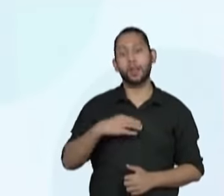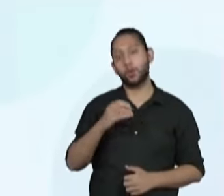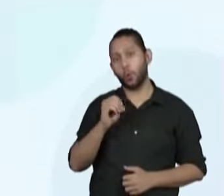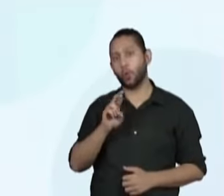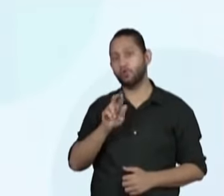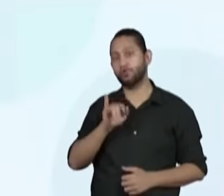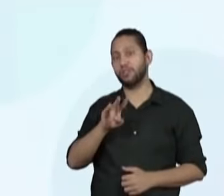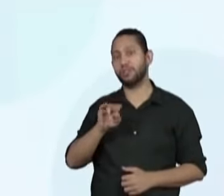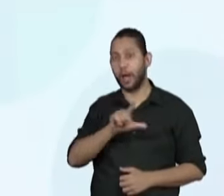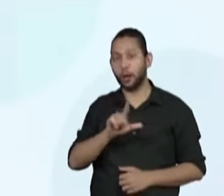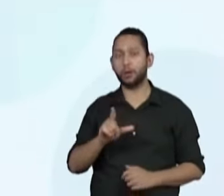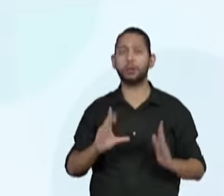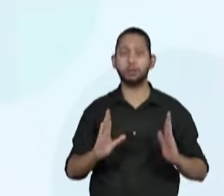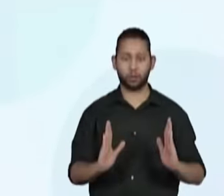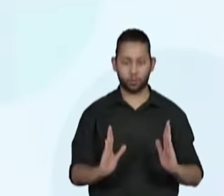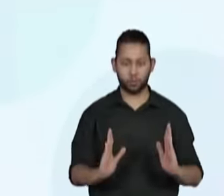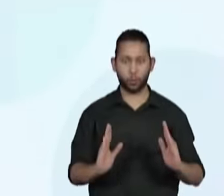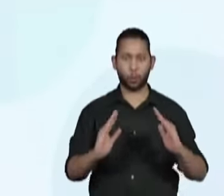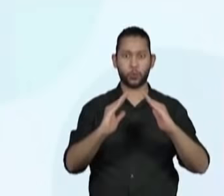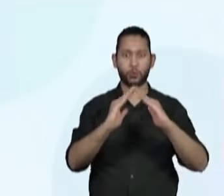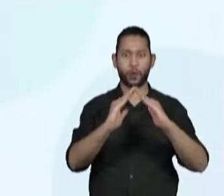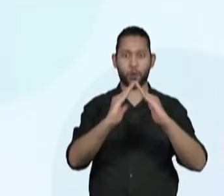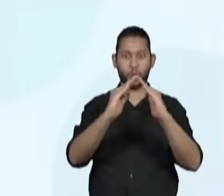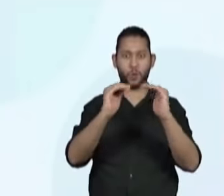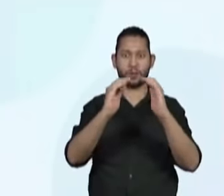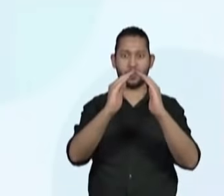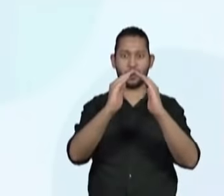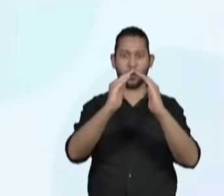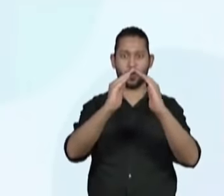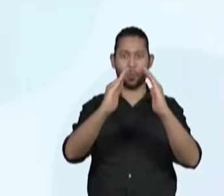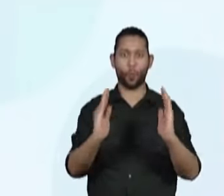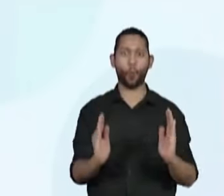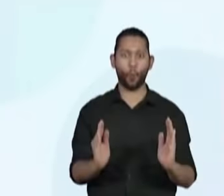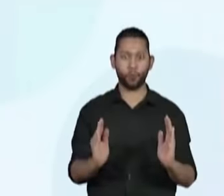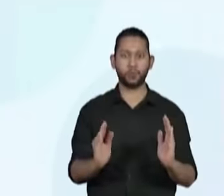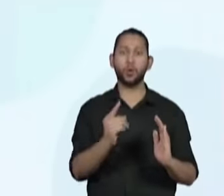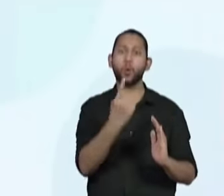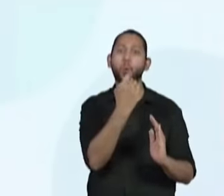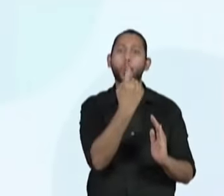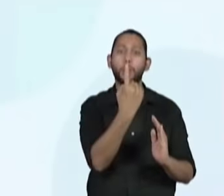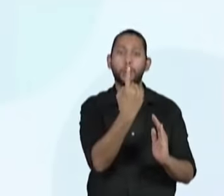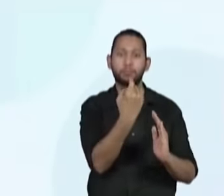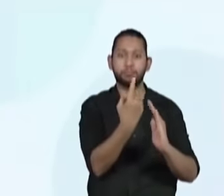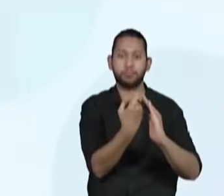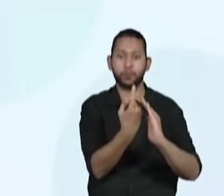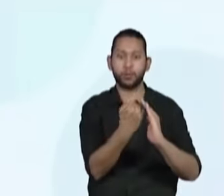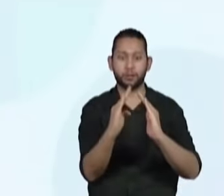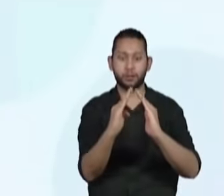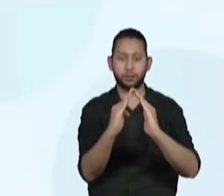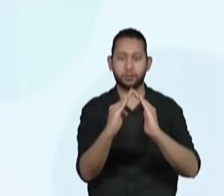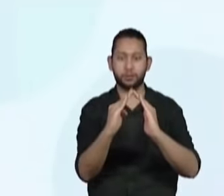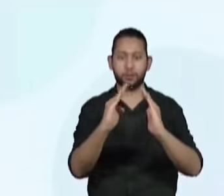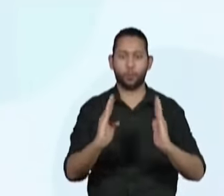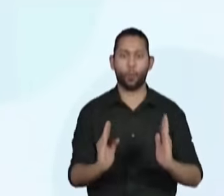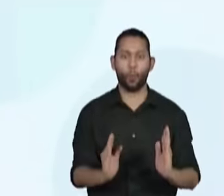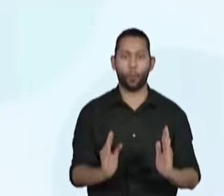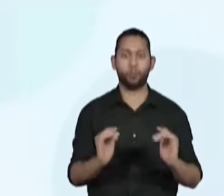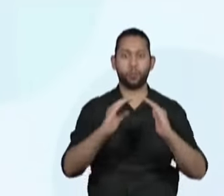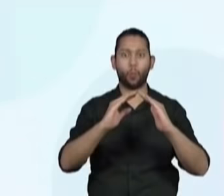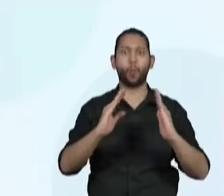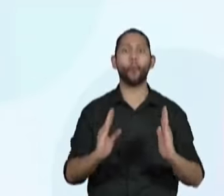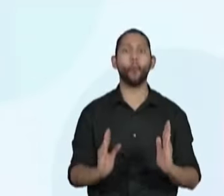explicou, né, que ele é formado geralmente, né, você tem um centro, né, no caso uma chave formada aí, né, pela junção de